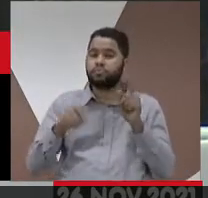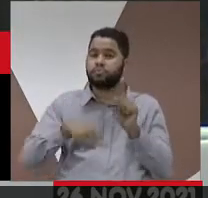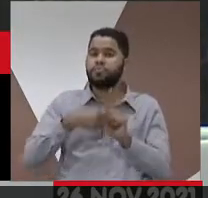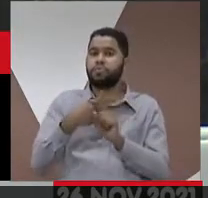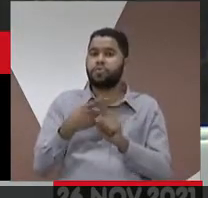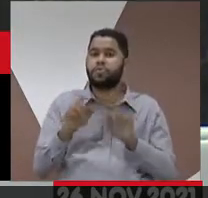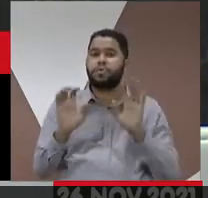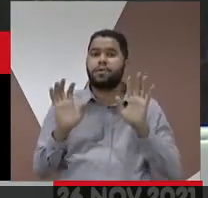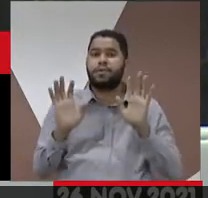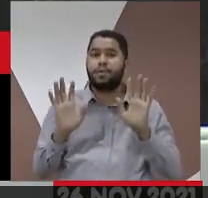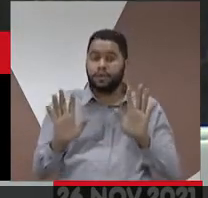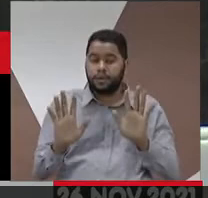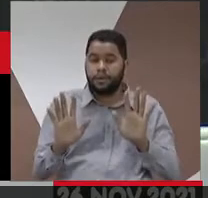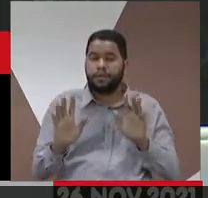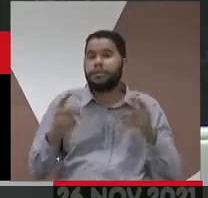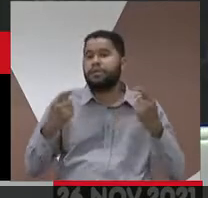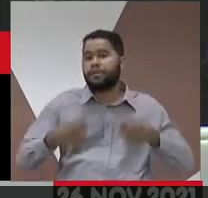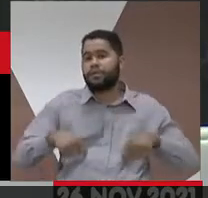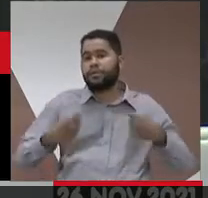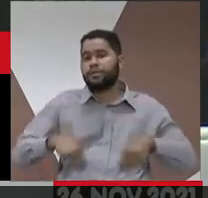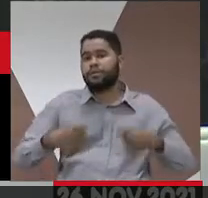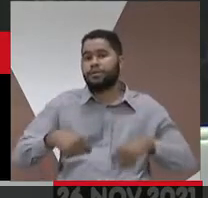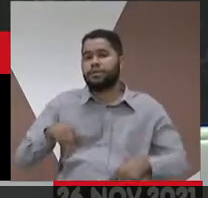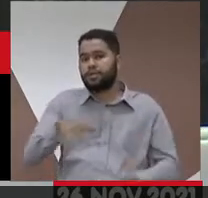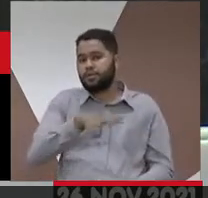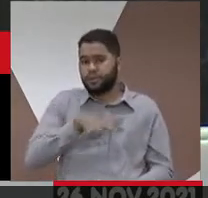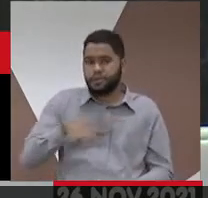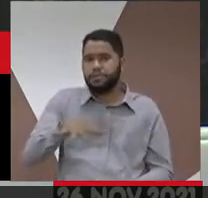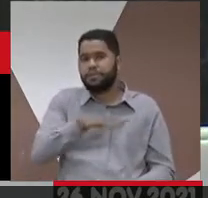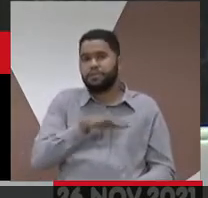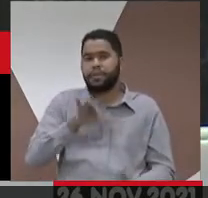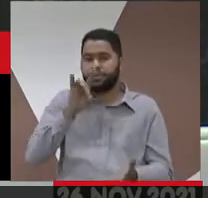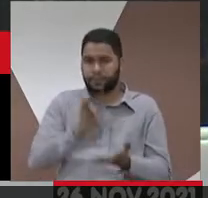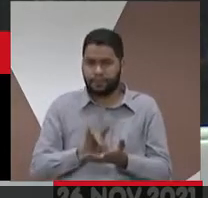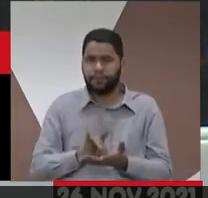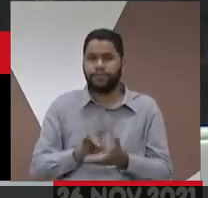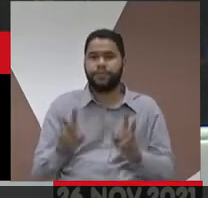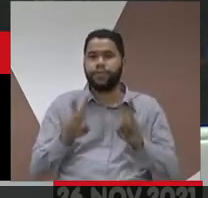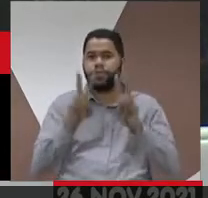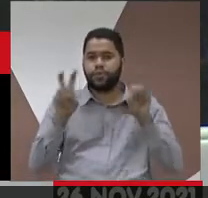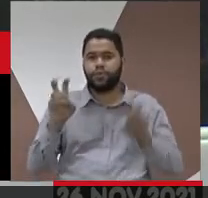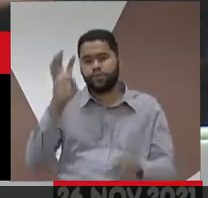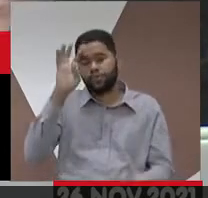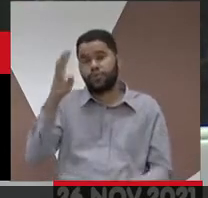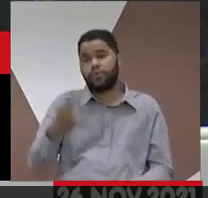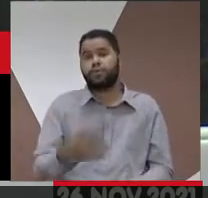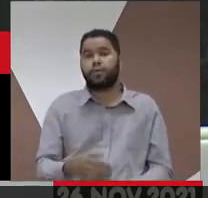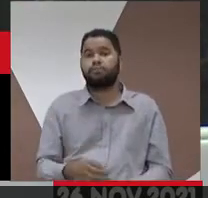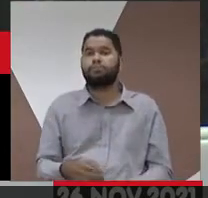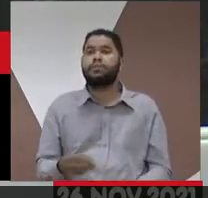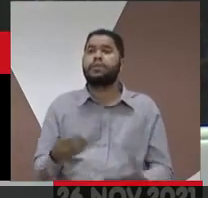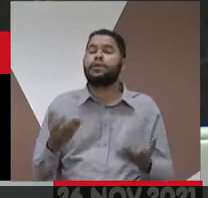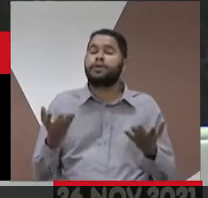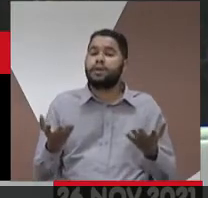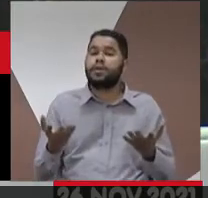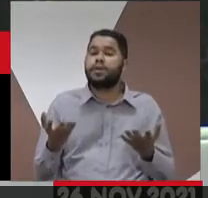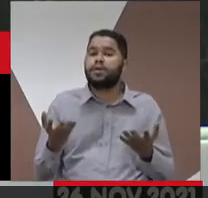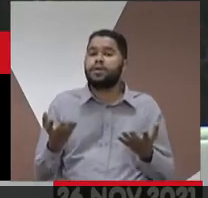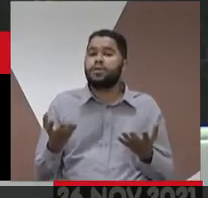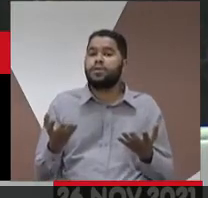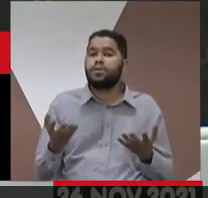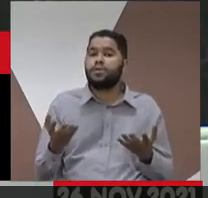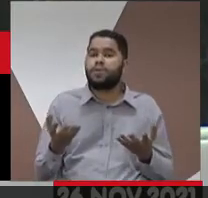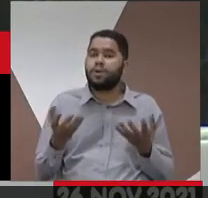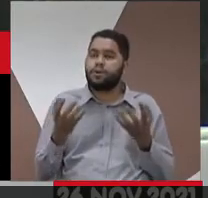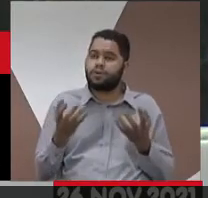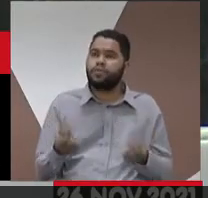mas há necessidade de ter um espaço, buscar efetivamente soluções. Dentro disso, então, eu assumi